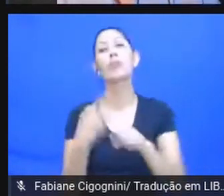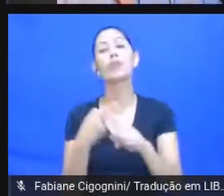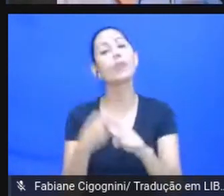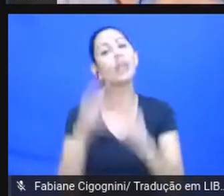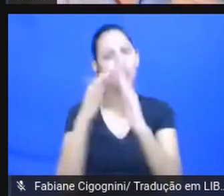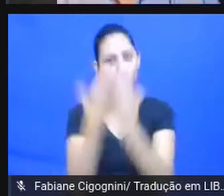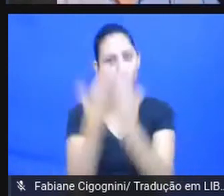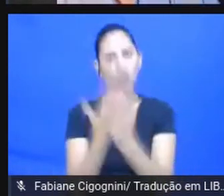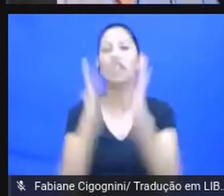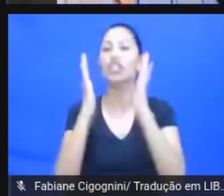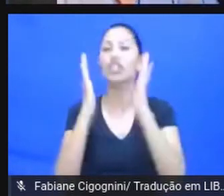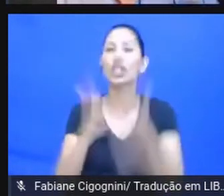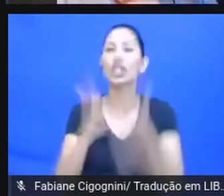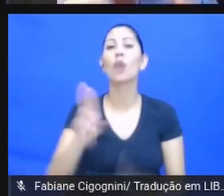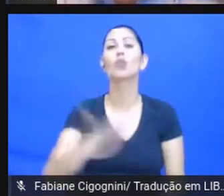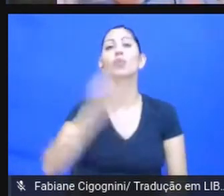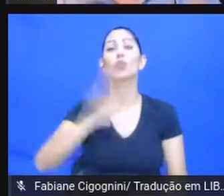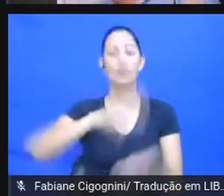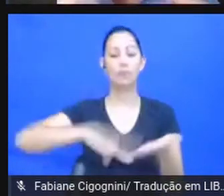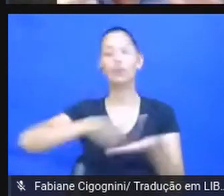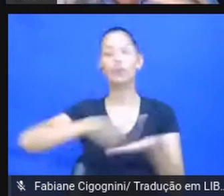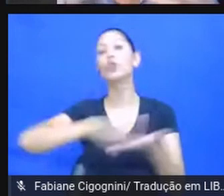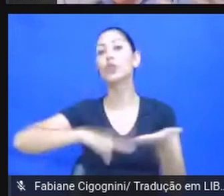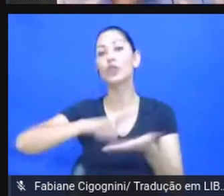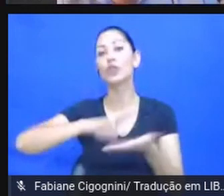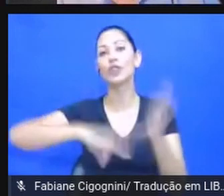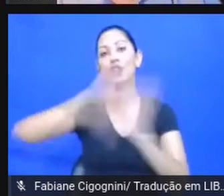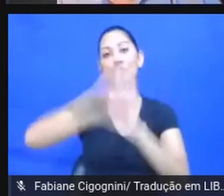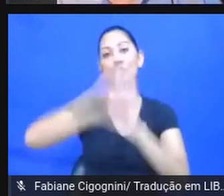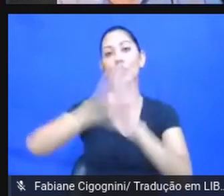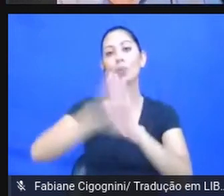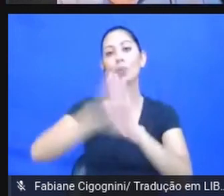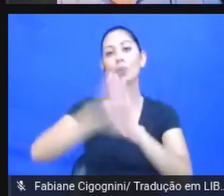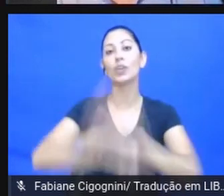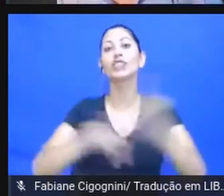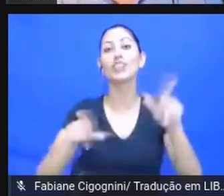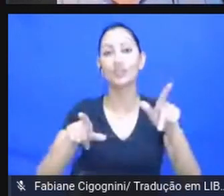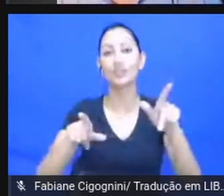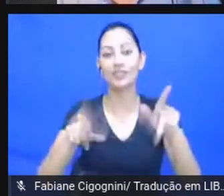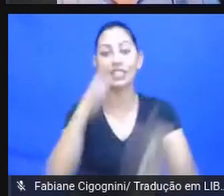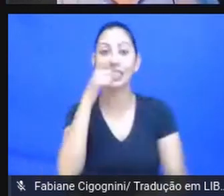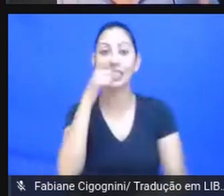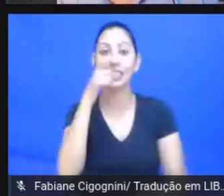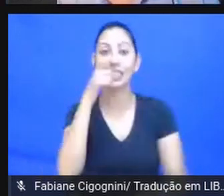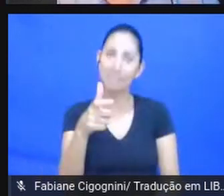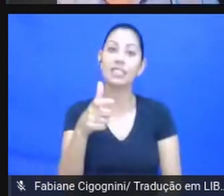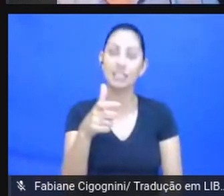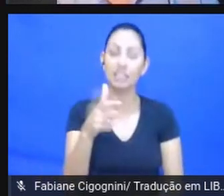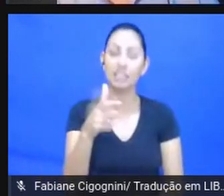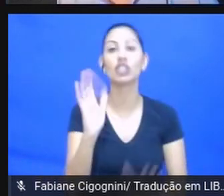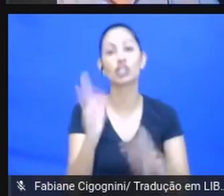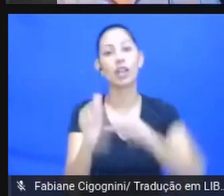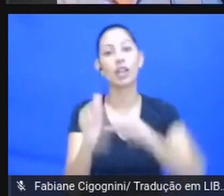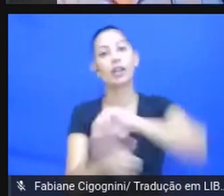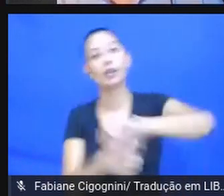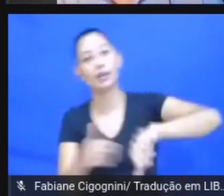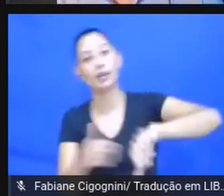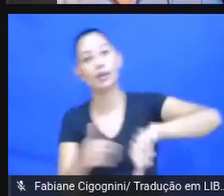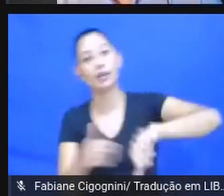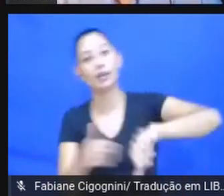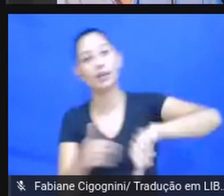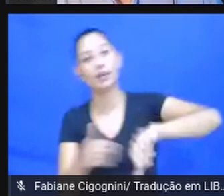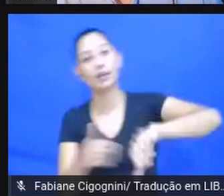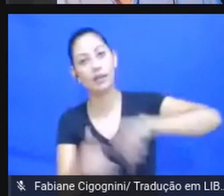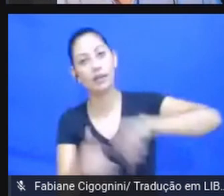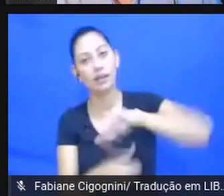amplo, metodologias ativas, currículos assim bem interessantes, atraentes, uma comunicação grande com a